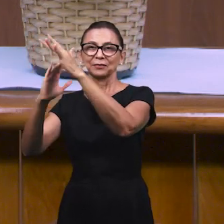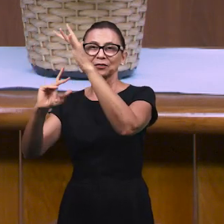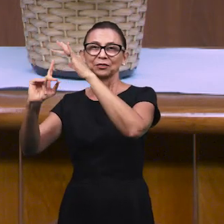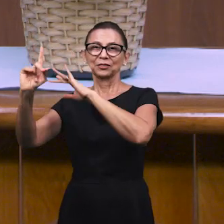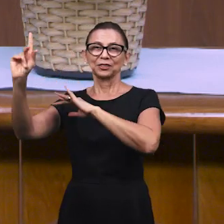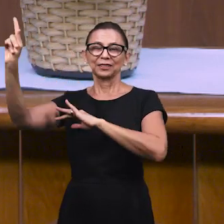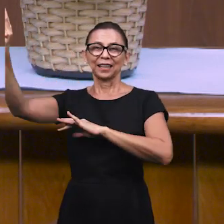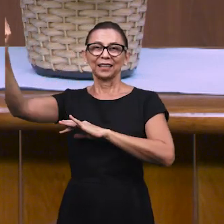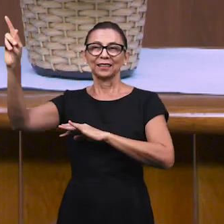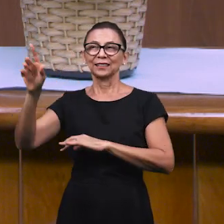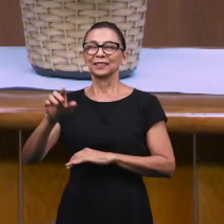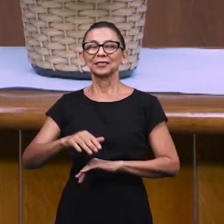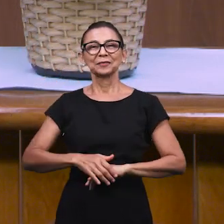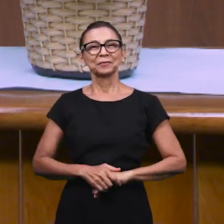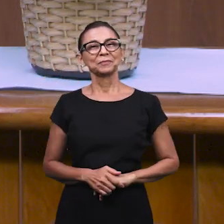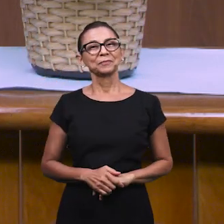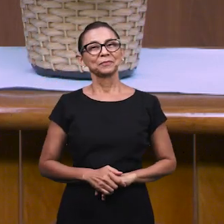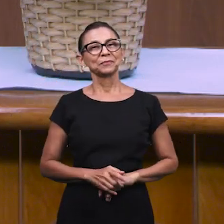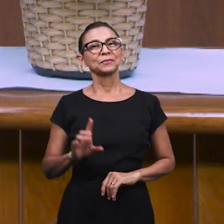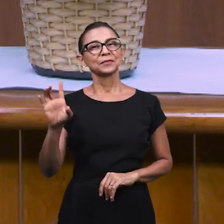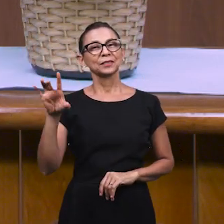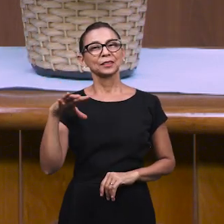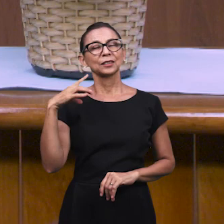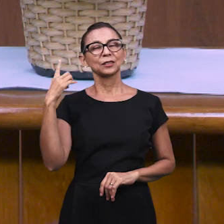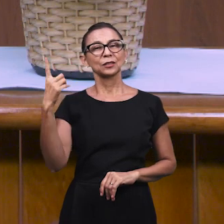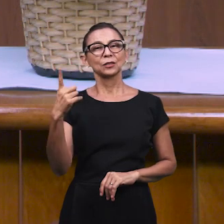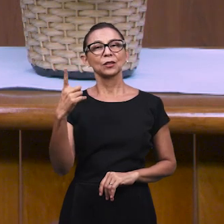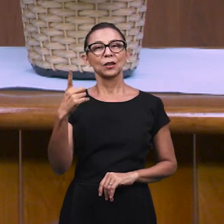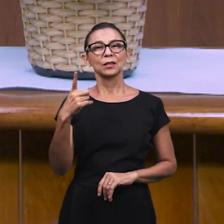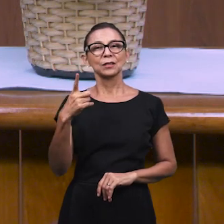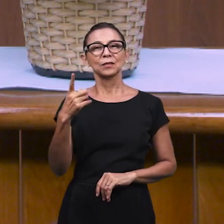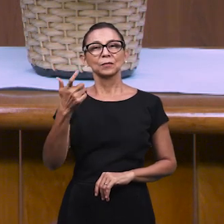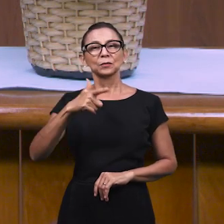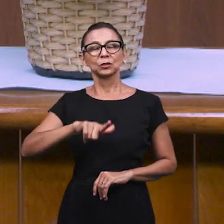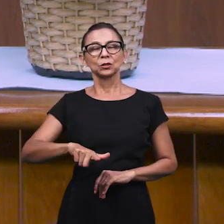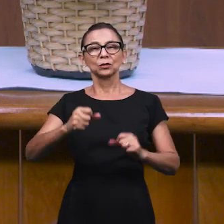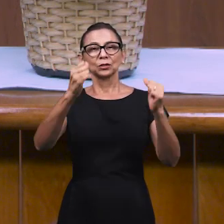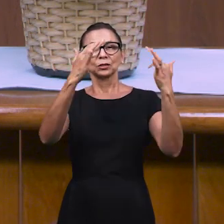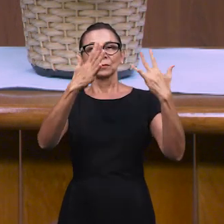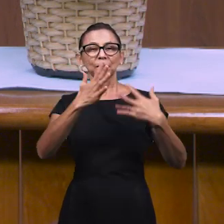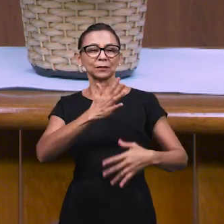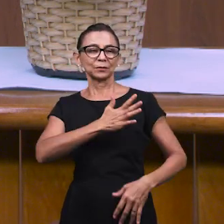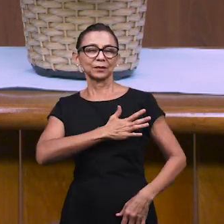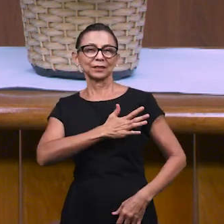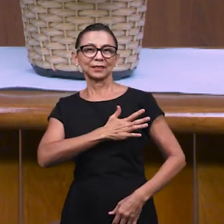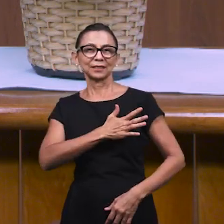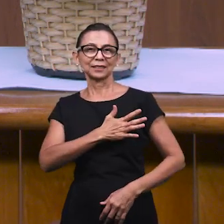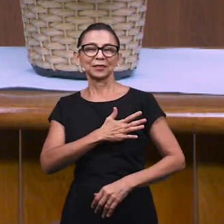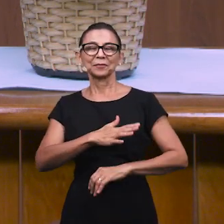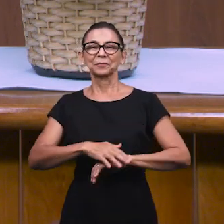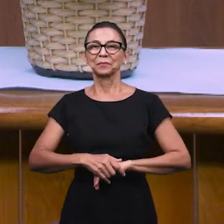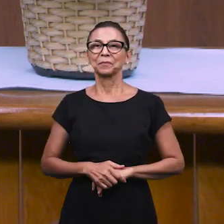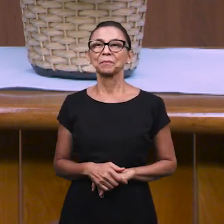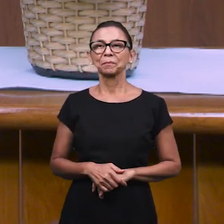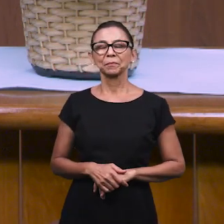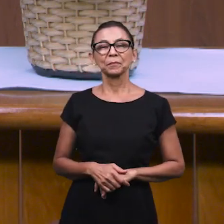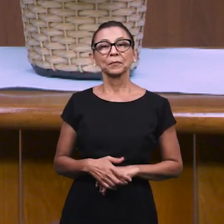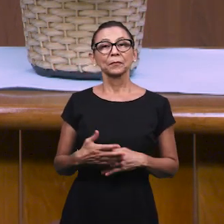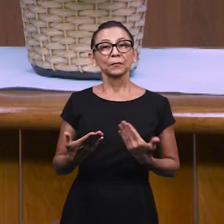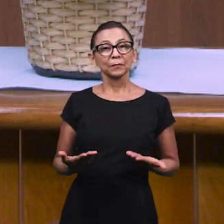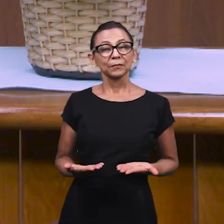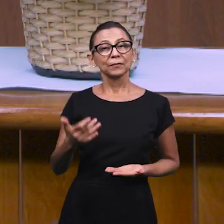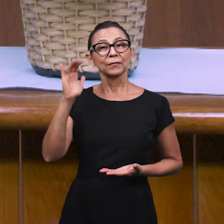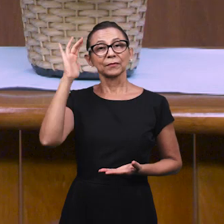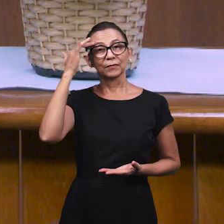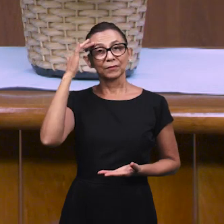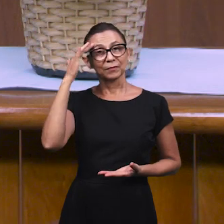quê? Da árvore da vida, e assim o Senhor vai abençoar os nossos corações. Que Deus assim nos abençoe e possamos entender tudo isso